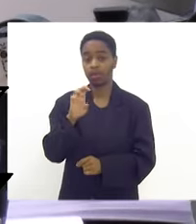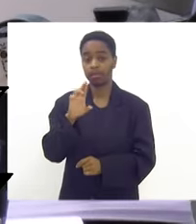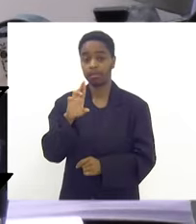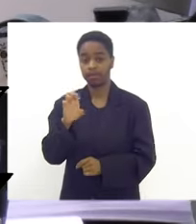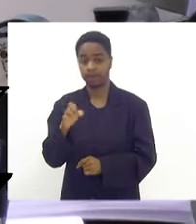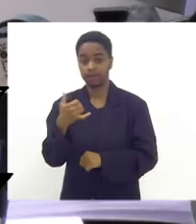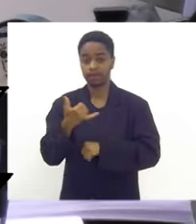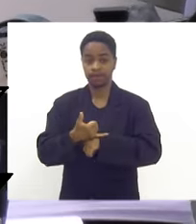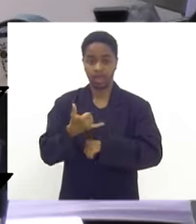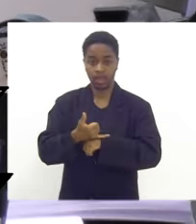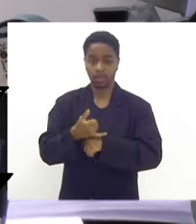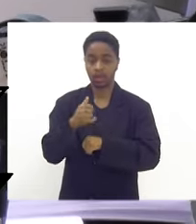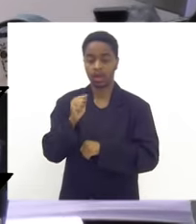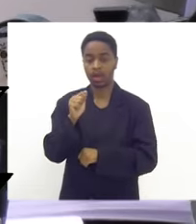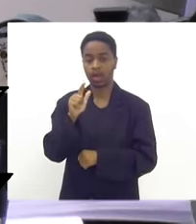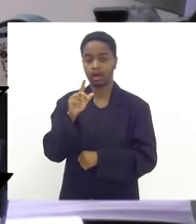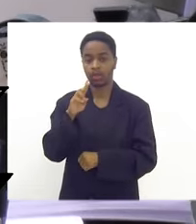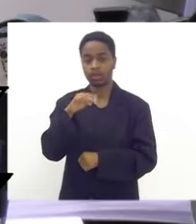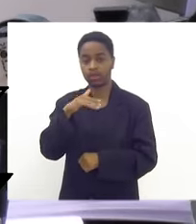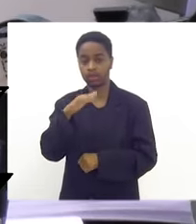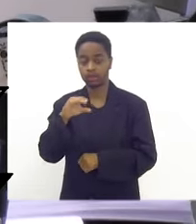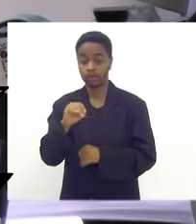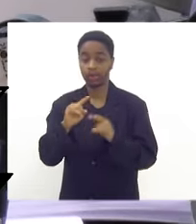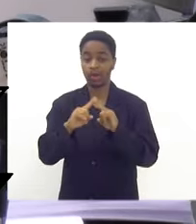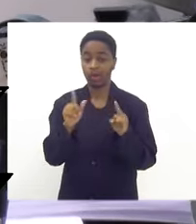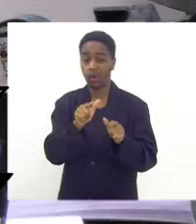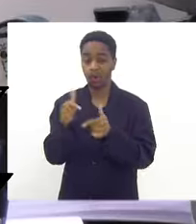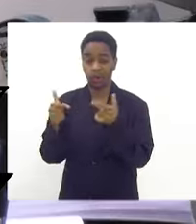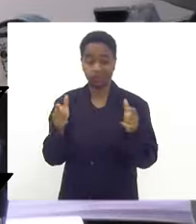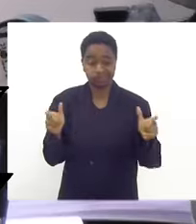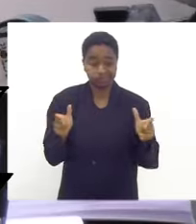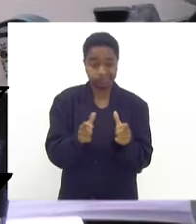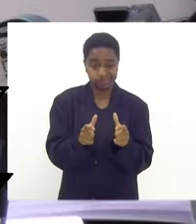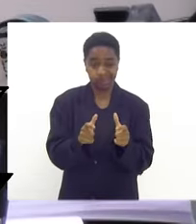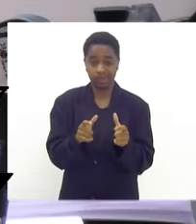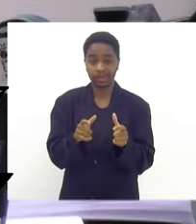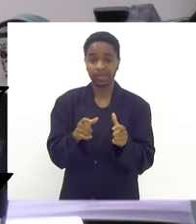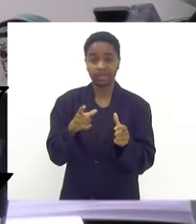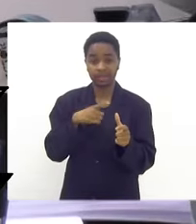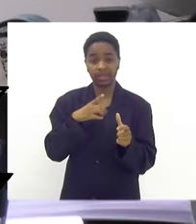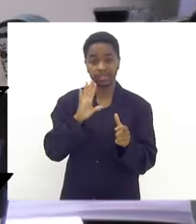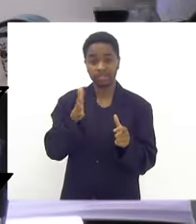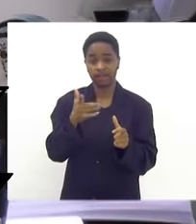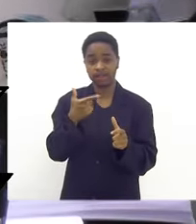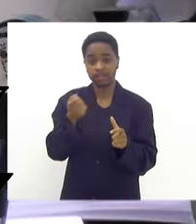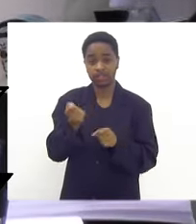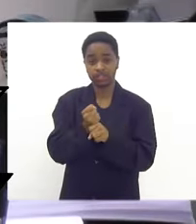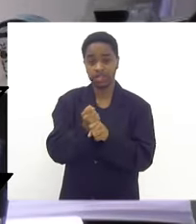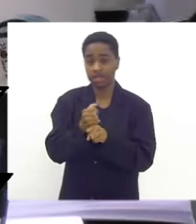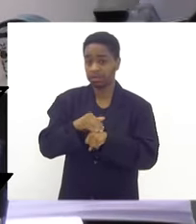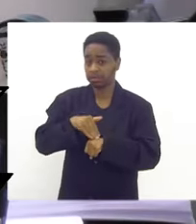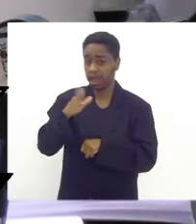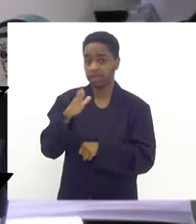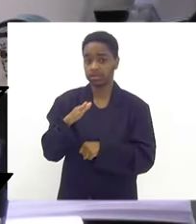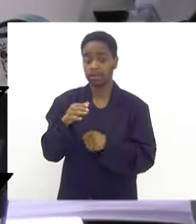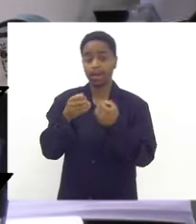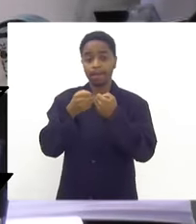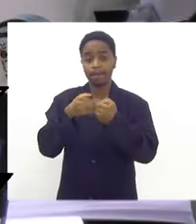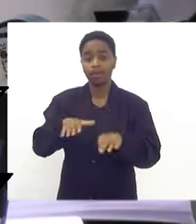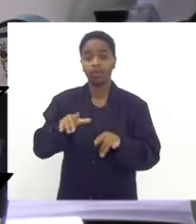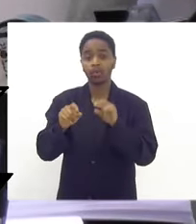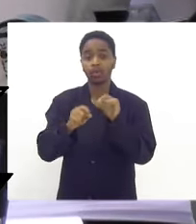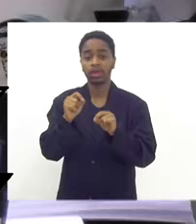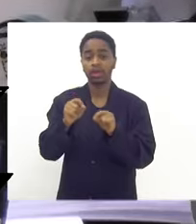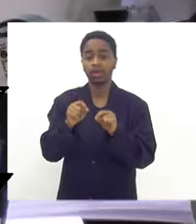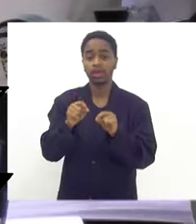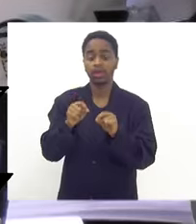agora essas embarcações que são de pequenas a médio Porto que estão abandonando há mais de 20 anos na B de Guanabara que degrada não só do ponto de vista do meio